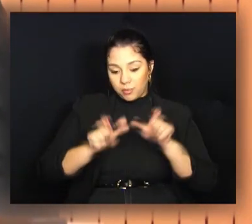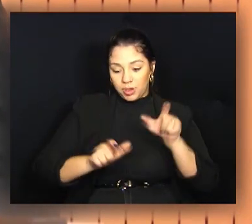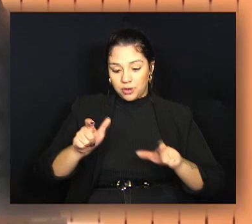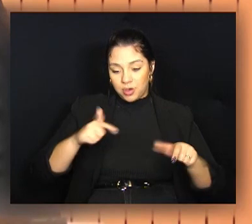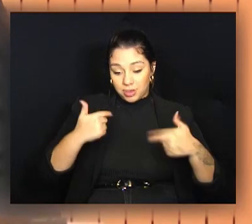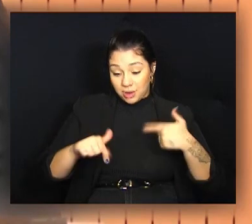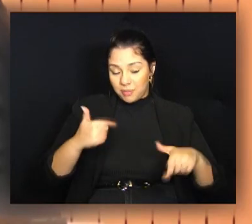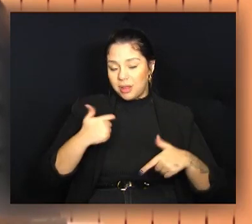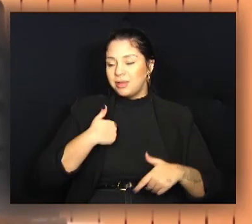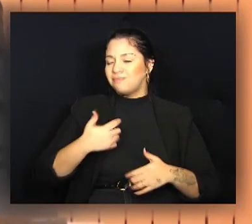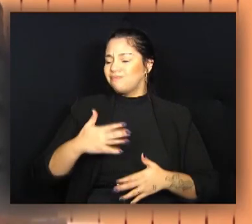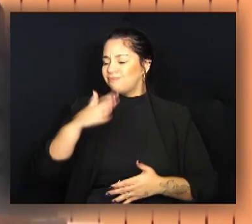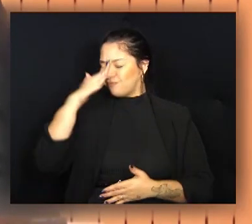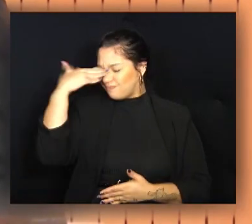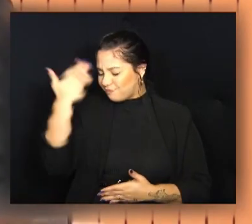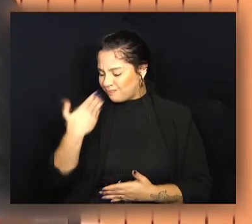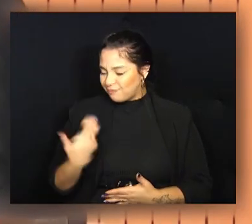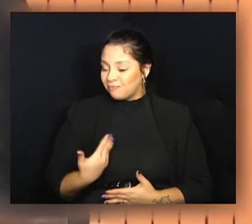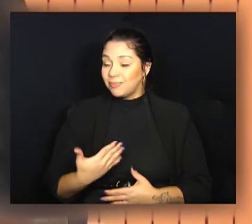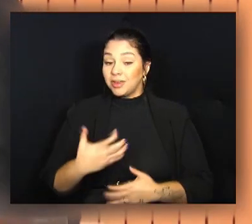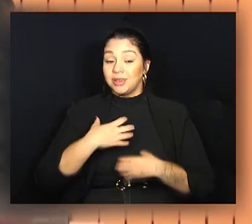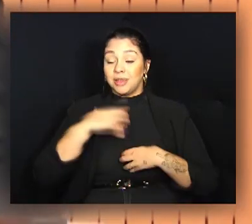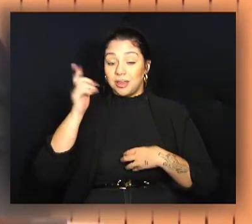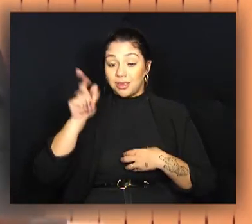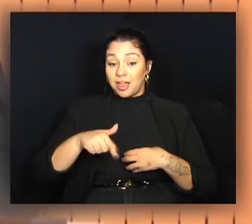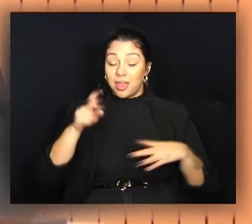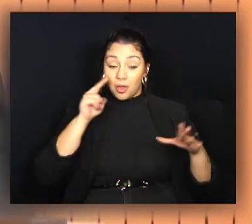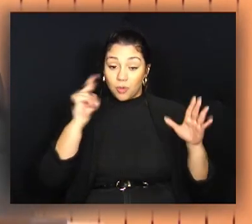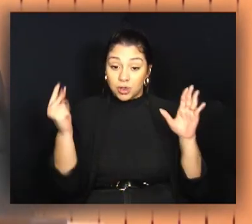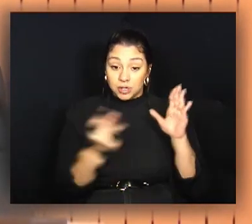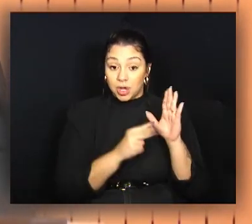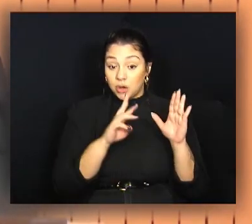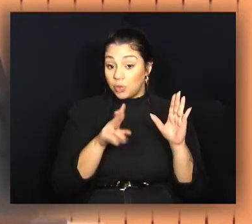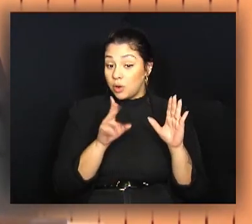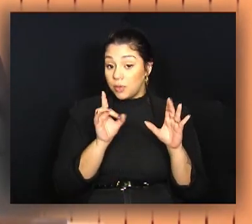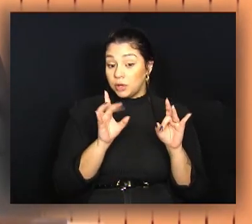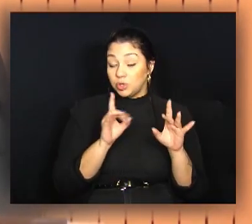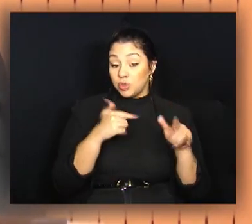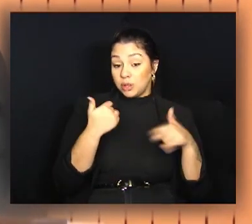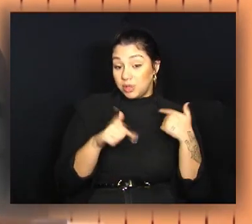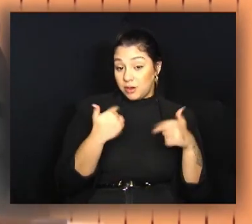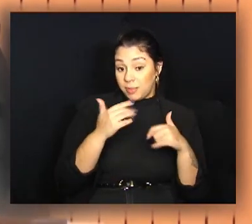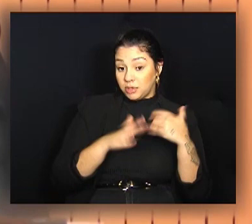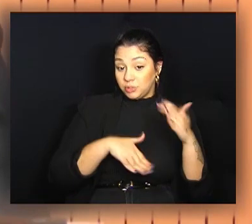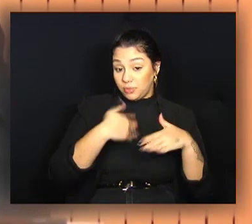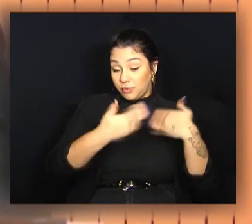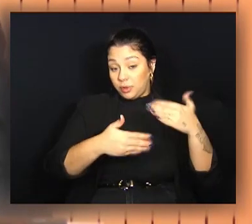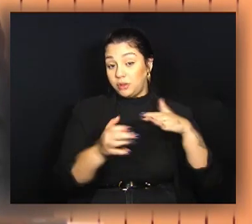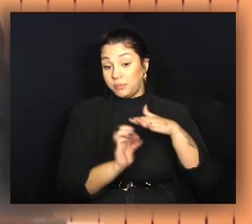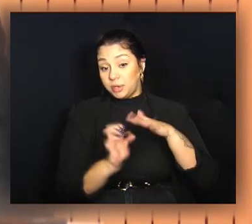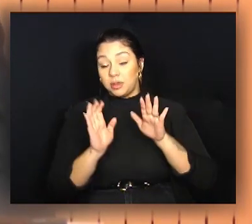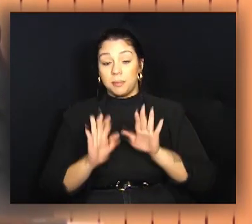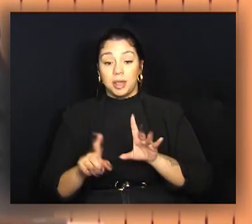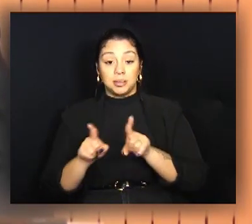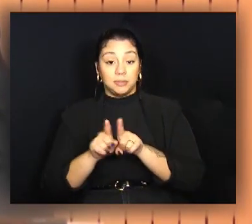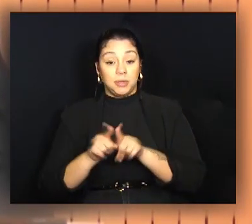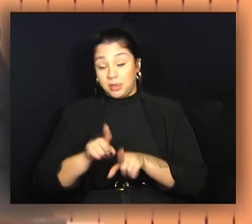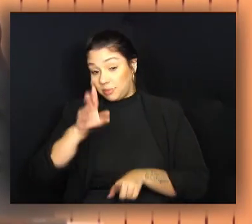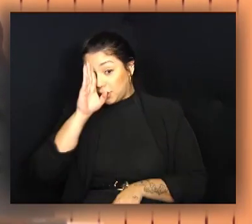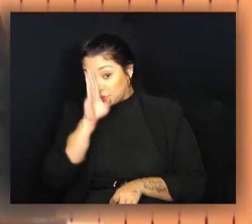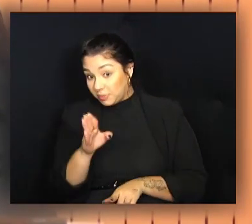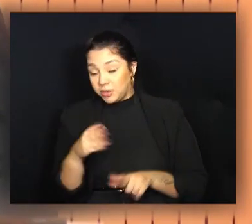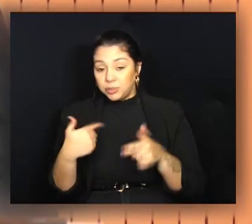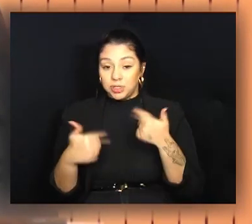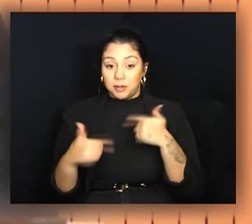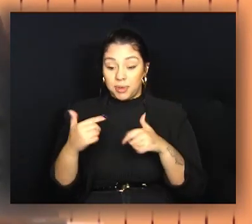grande receber essa homenagem, que é um reconhecimento não só aos trabalhos desenvolvidos pela nossa empresa, mas principalmente pelos